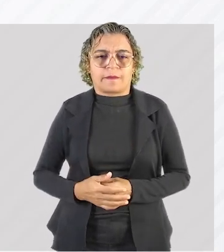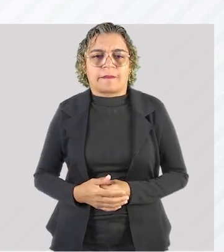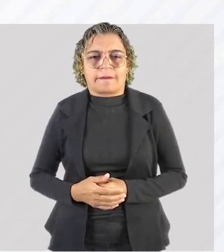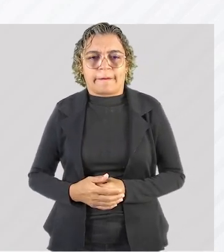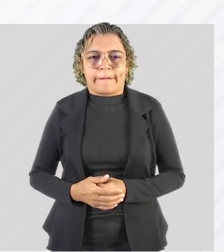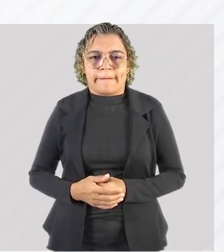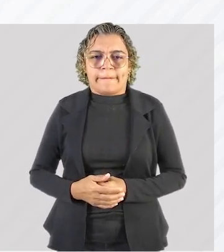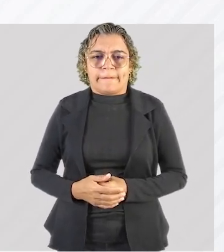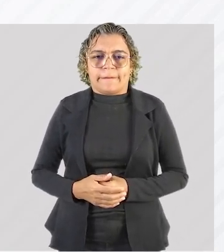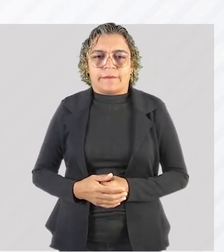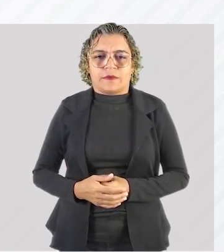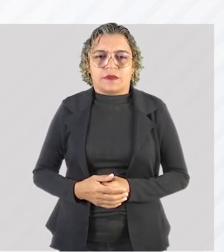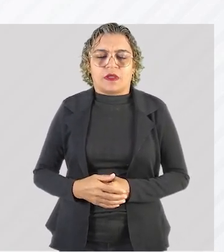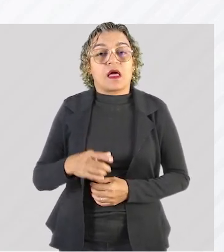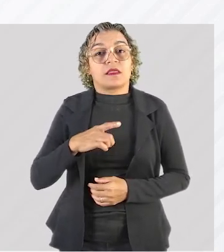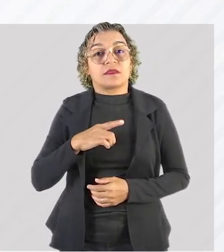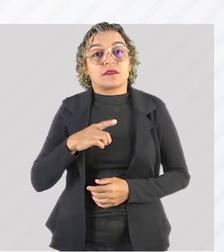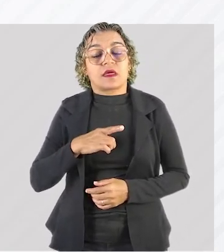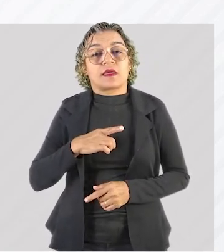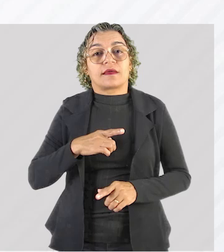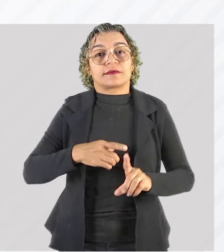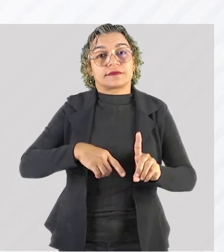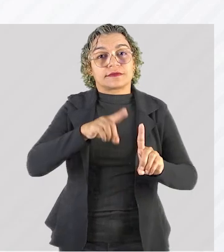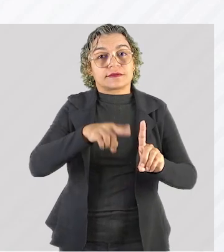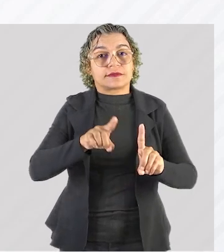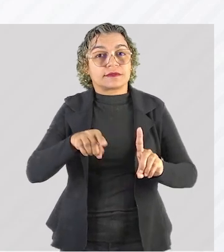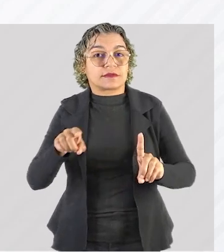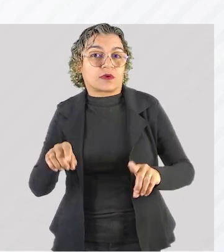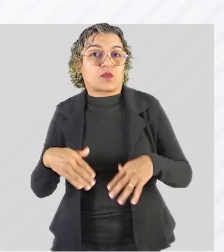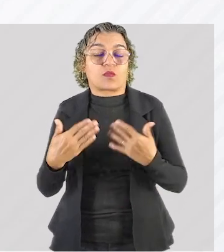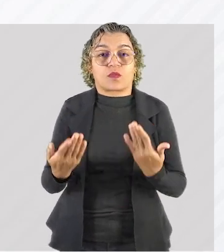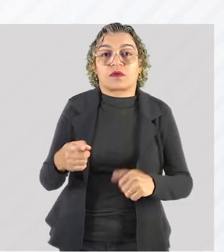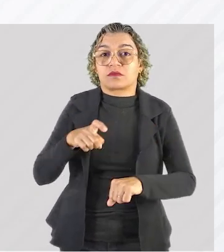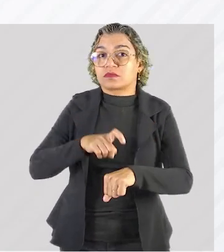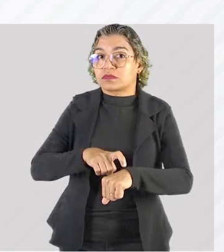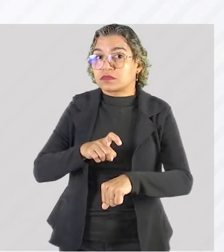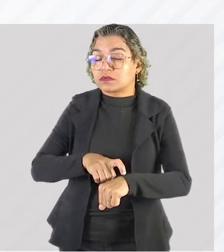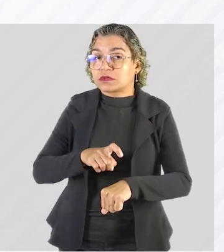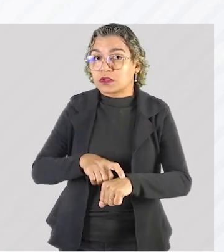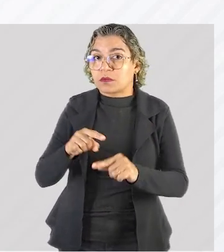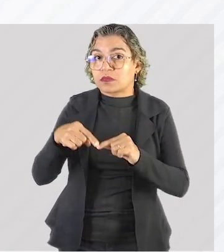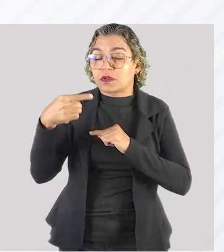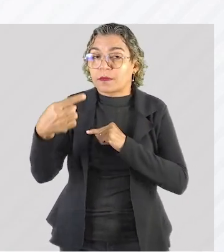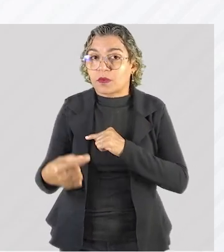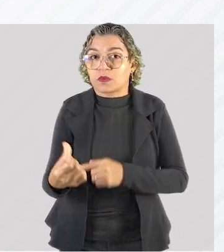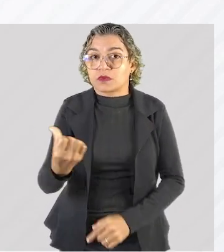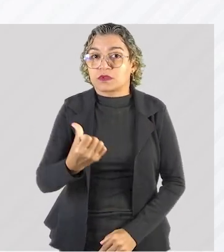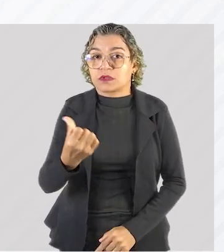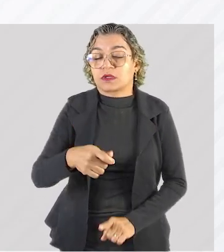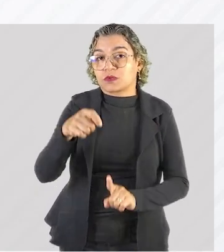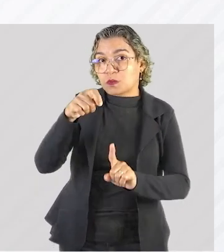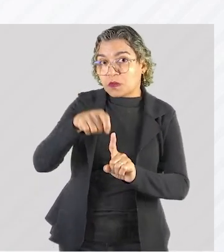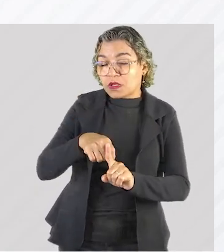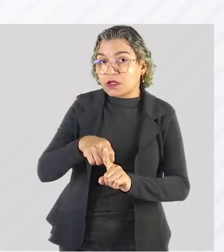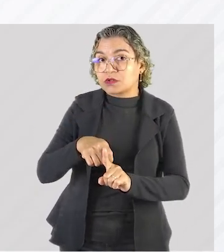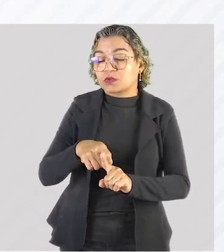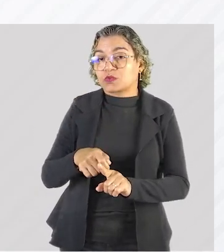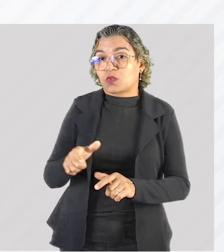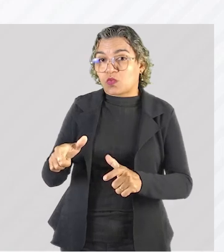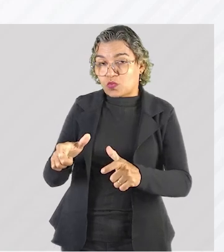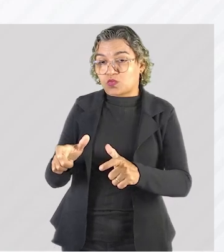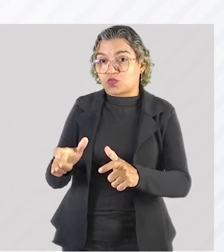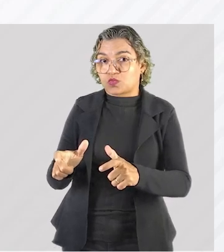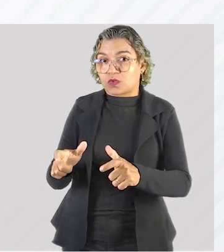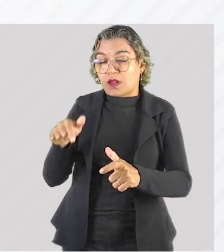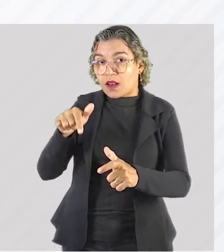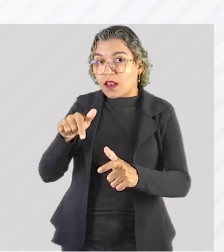Nas condições dadas, qual o tempo mínimo após o sexto mês para que o reservatório